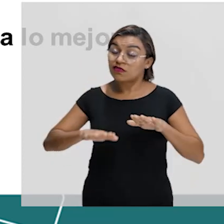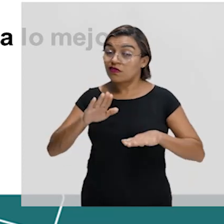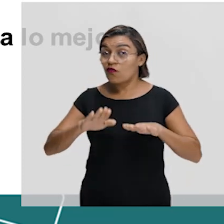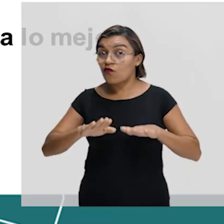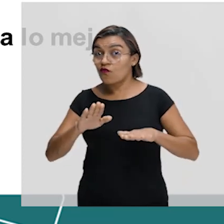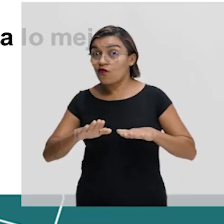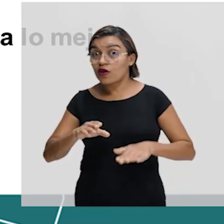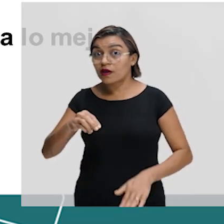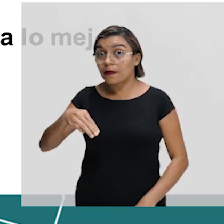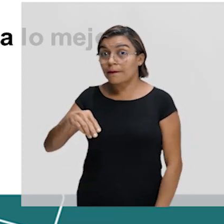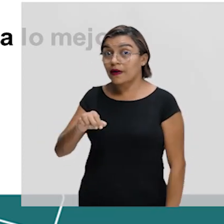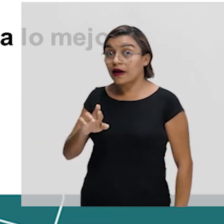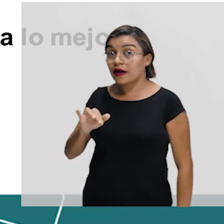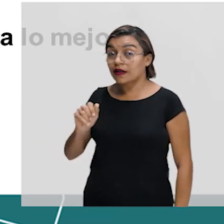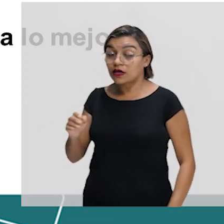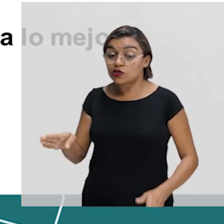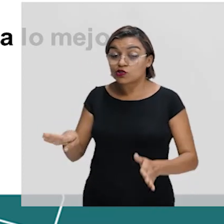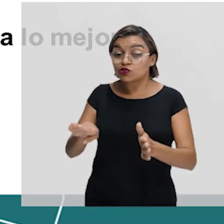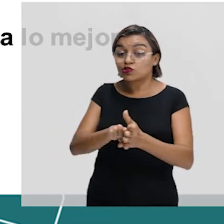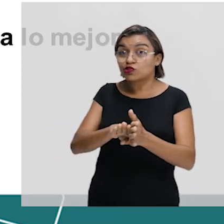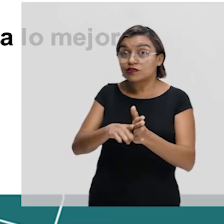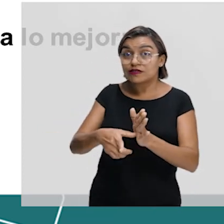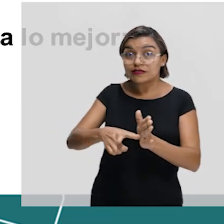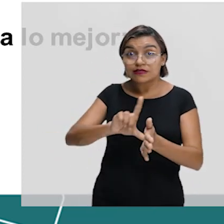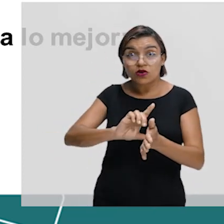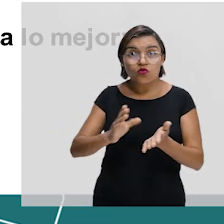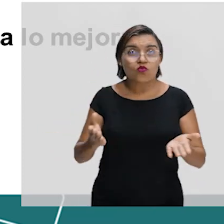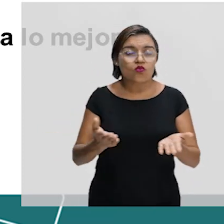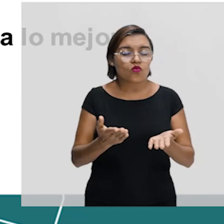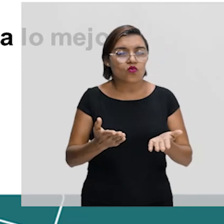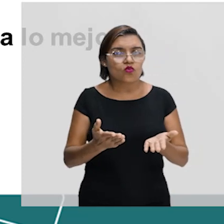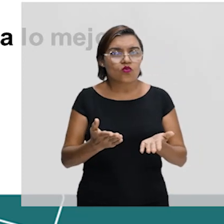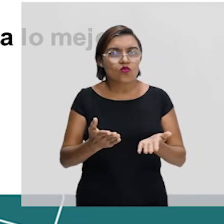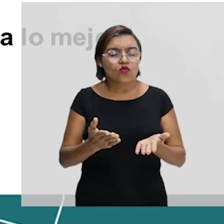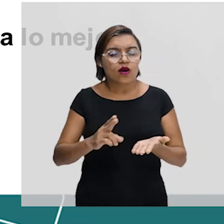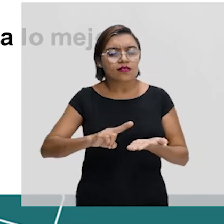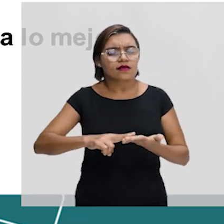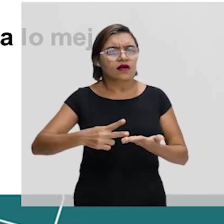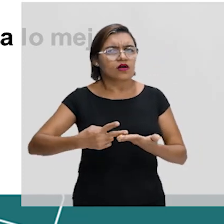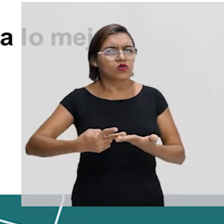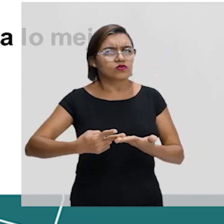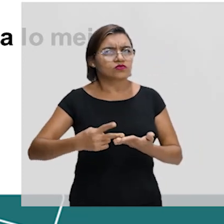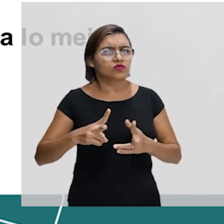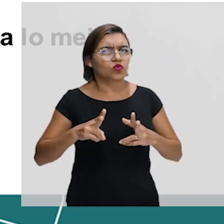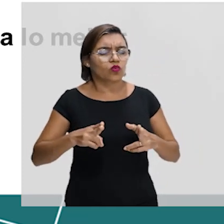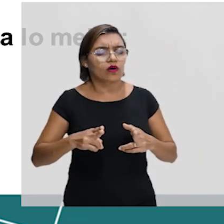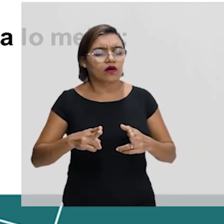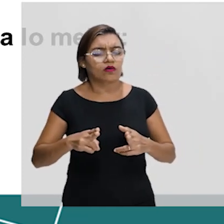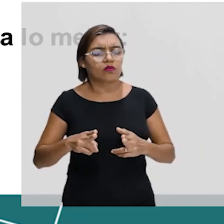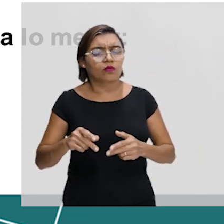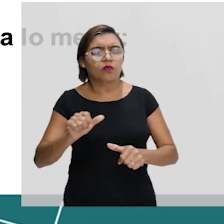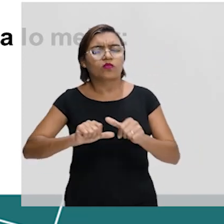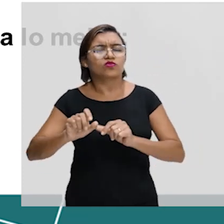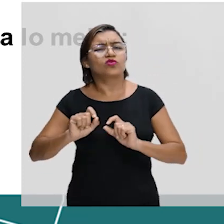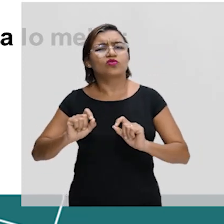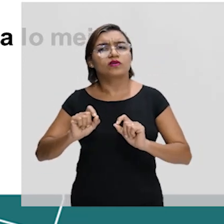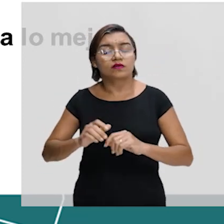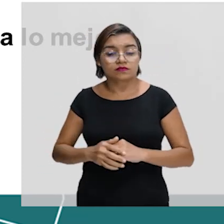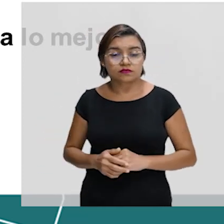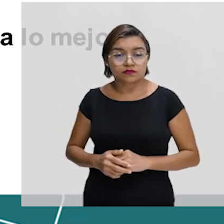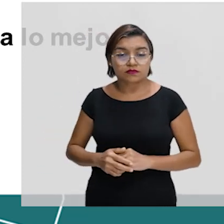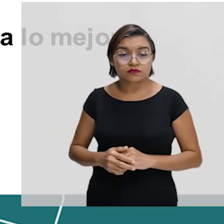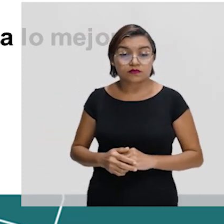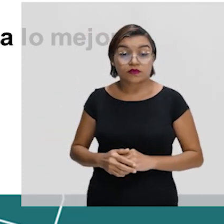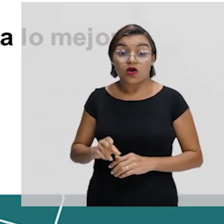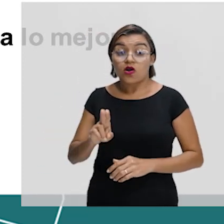Maria chegue cedo hoje. A mesma tradução, professora. O que foi que mudou? Aqui eu usei quizás, tá? E